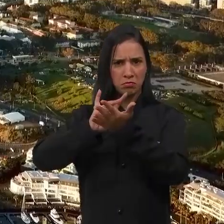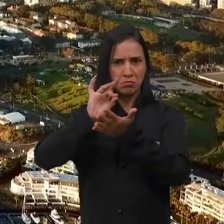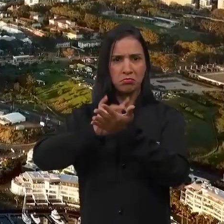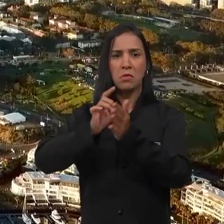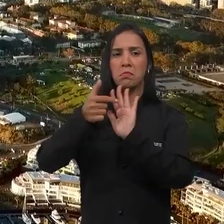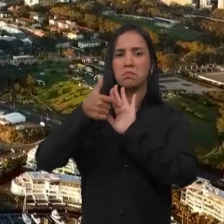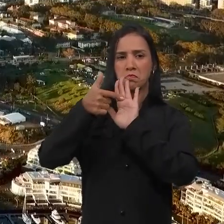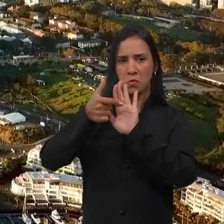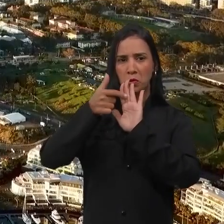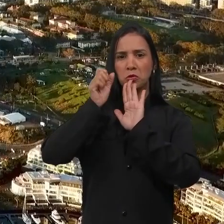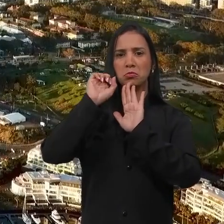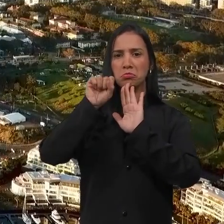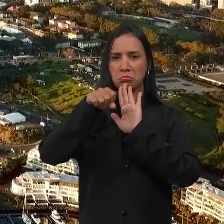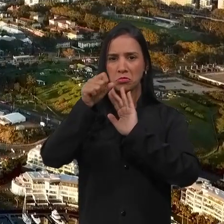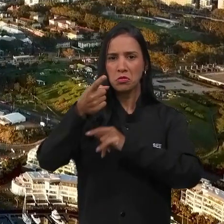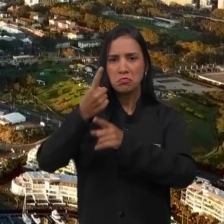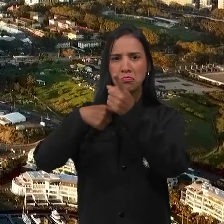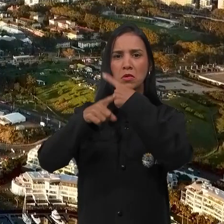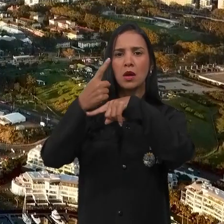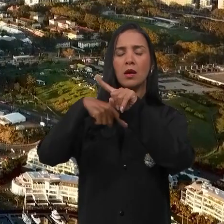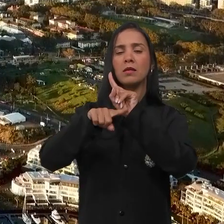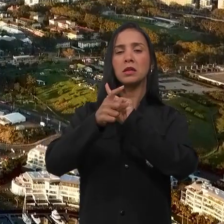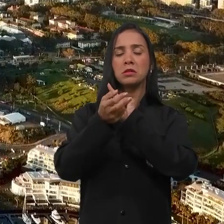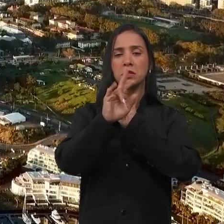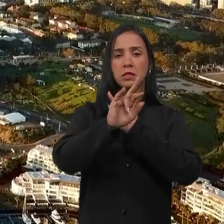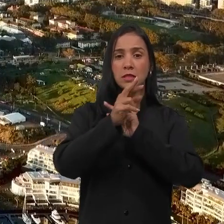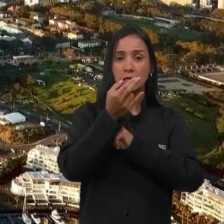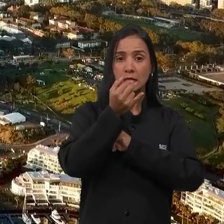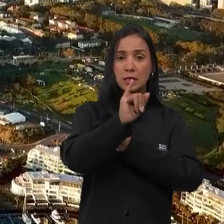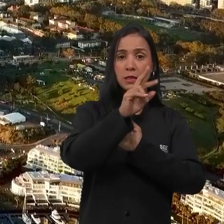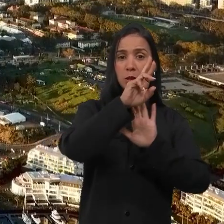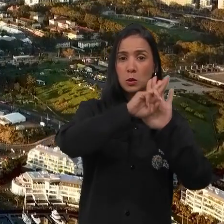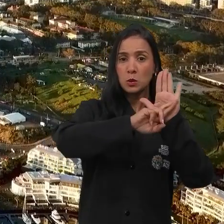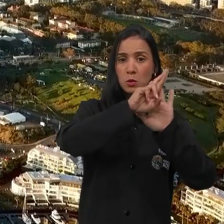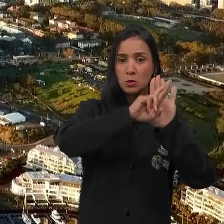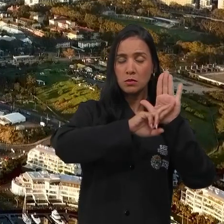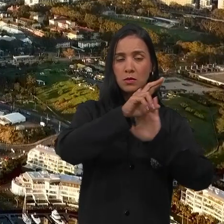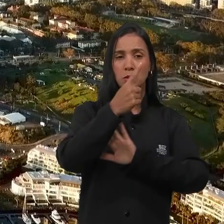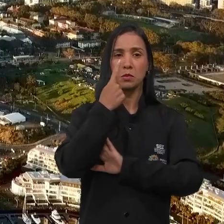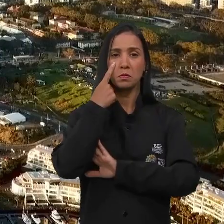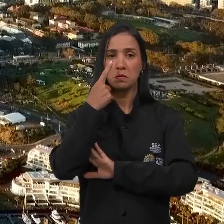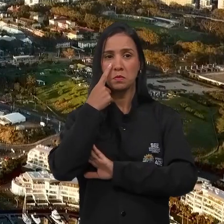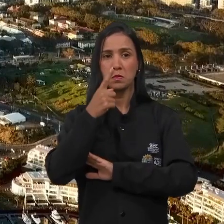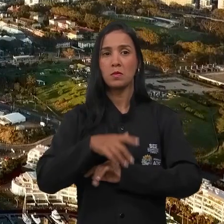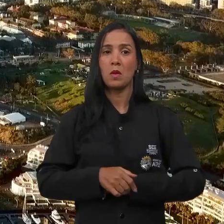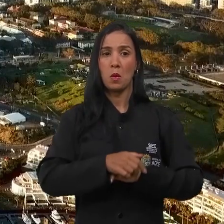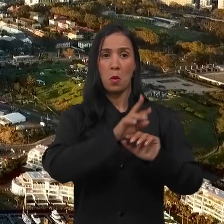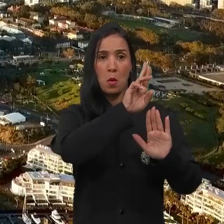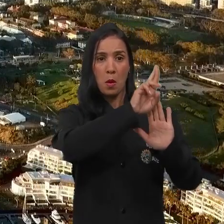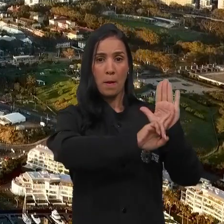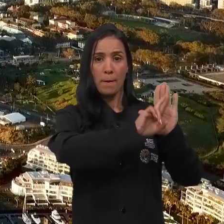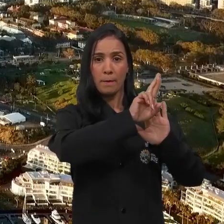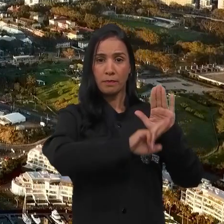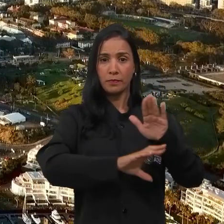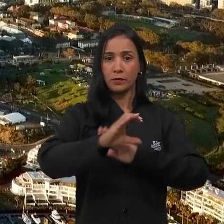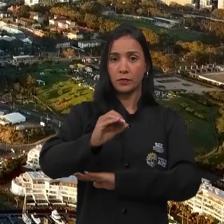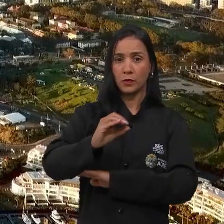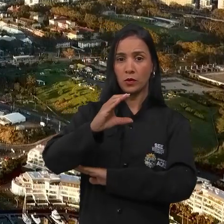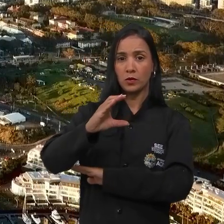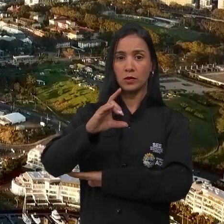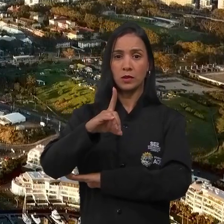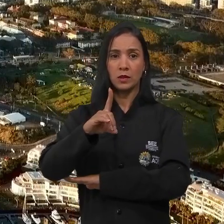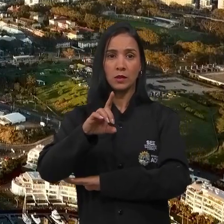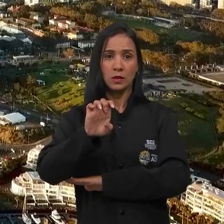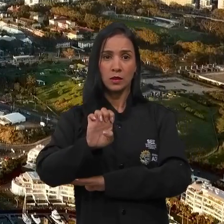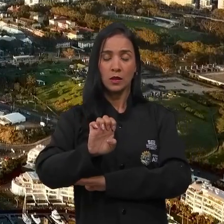esse crescimento com base no relatório da OCDE. O relatório esse da OCDE considera